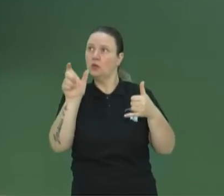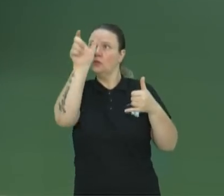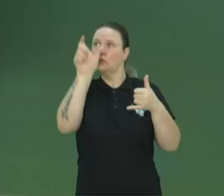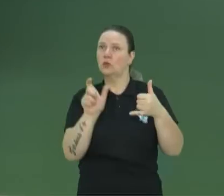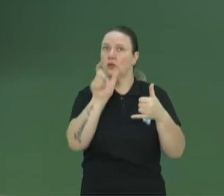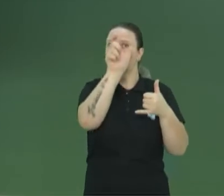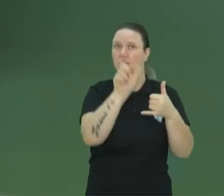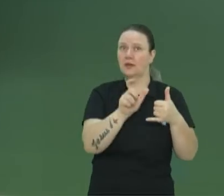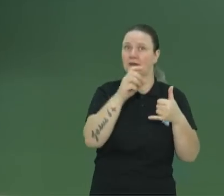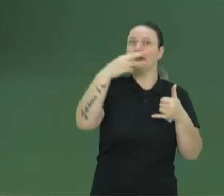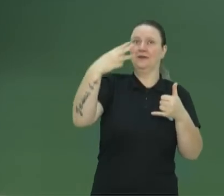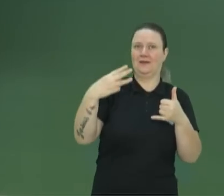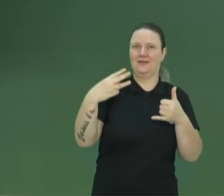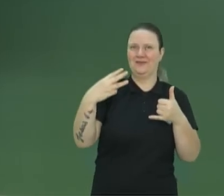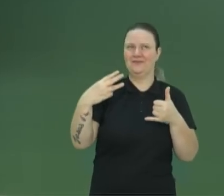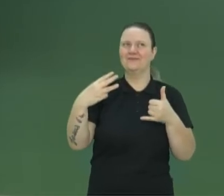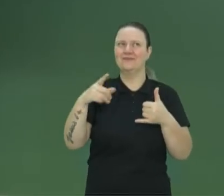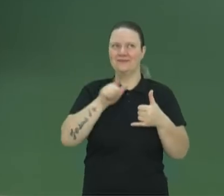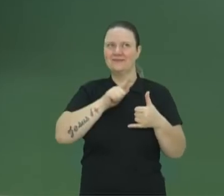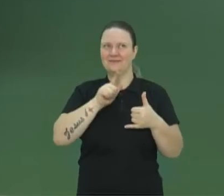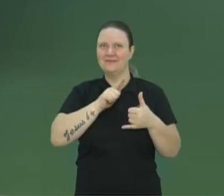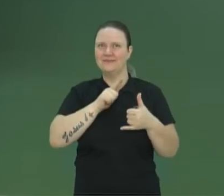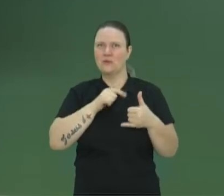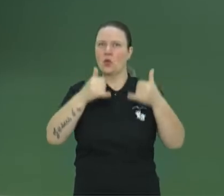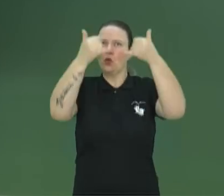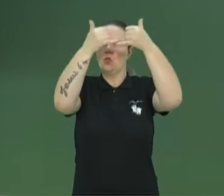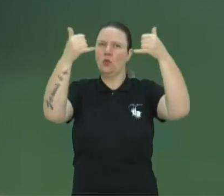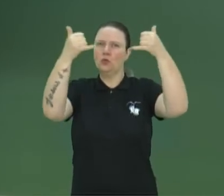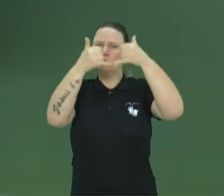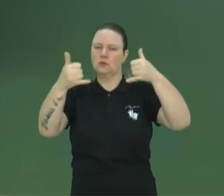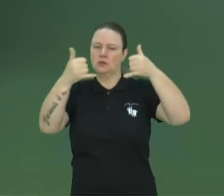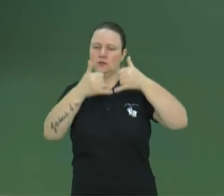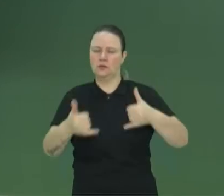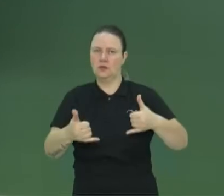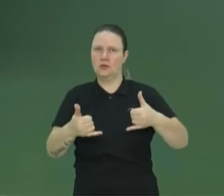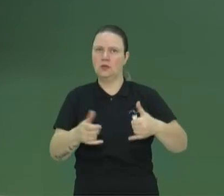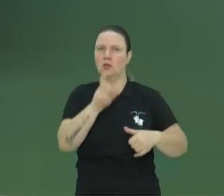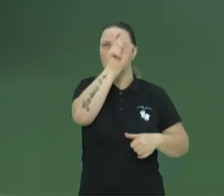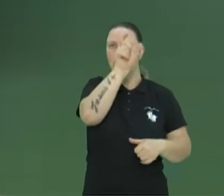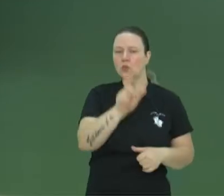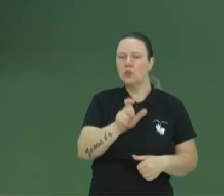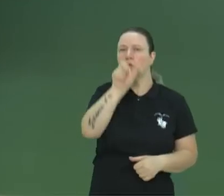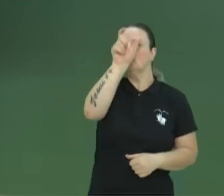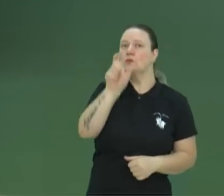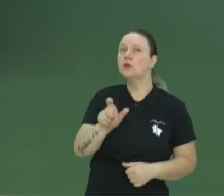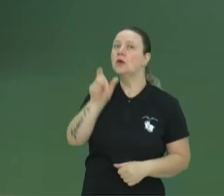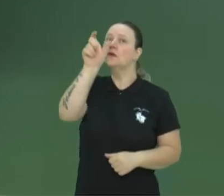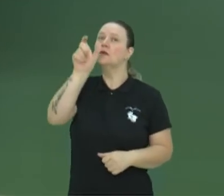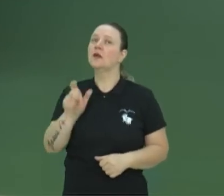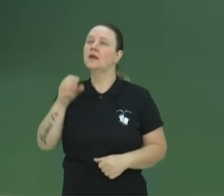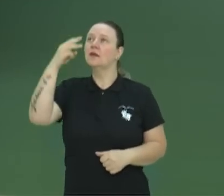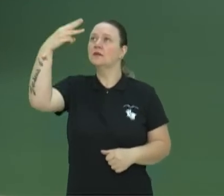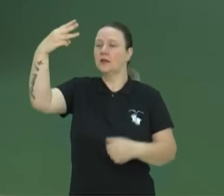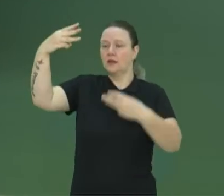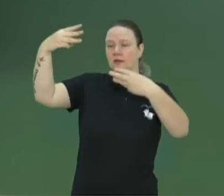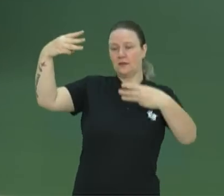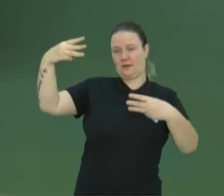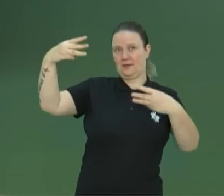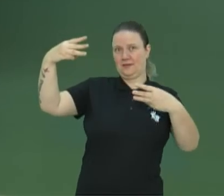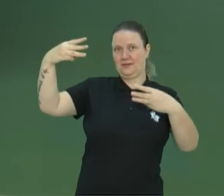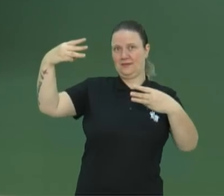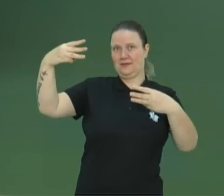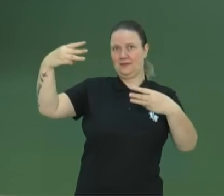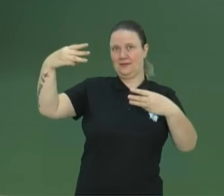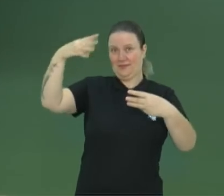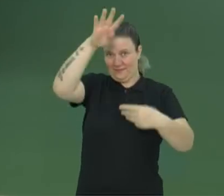uma matriz quadrada. Note que aqui eu tenho 3 linhas e 3 colunas, né? Minhas 3 linhas e minhas 3 colunas. Por isso, eu chamo ela